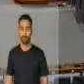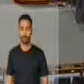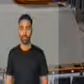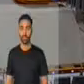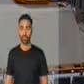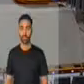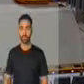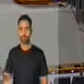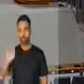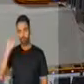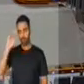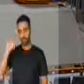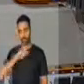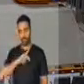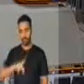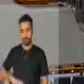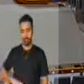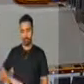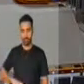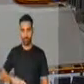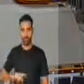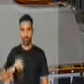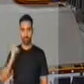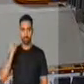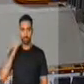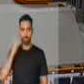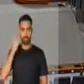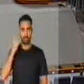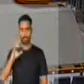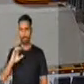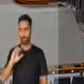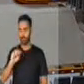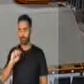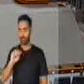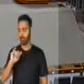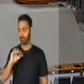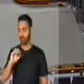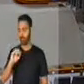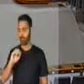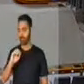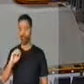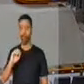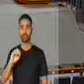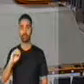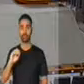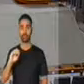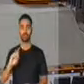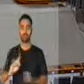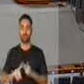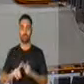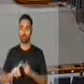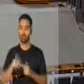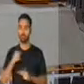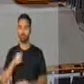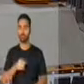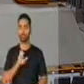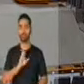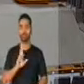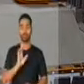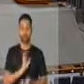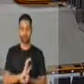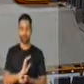Senhor presidente, deputado Caio Nácio, caro representante